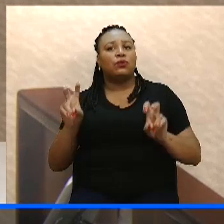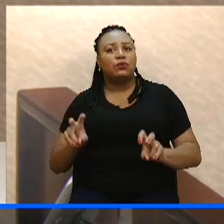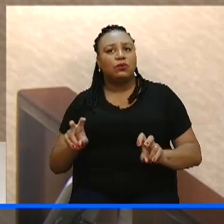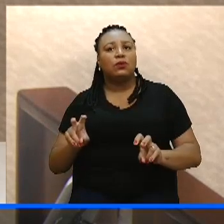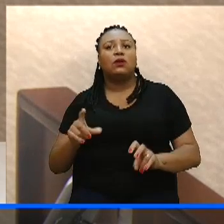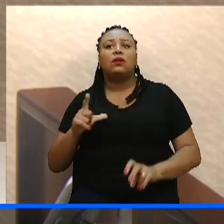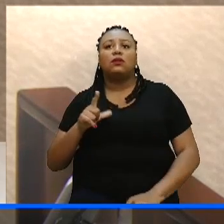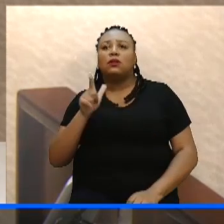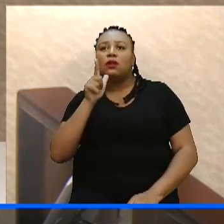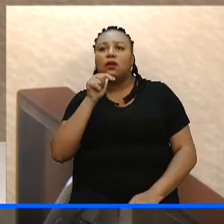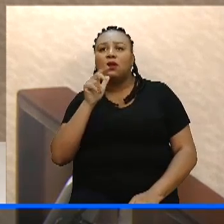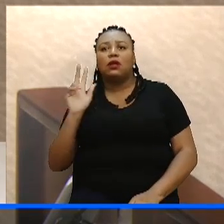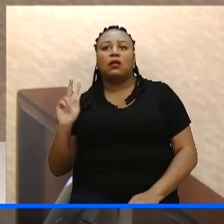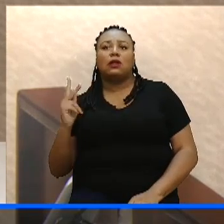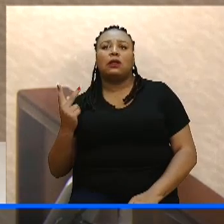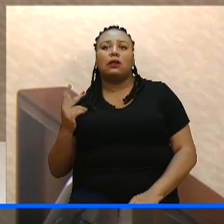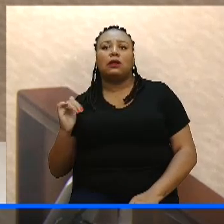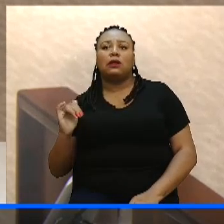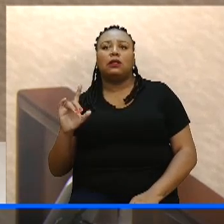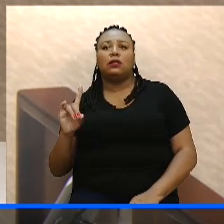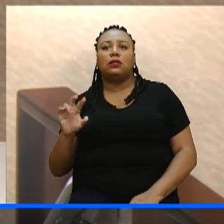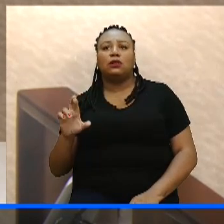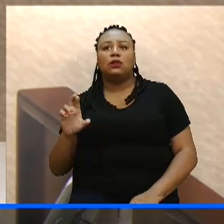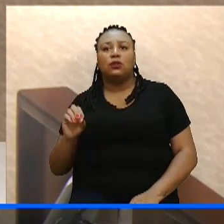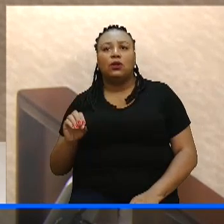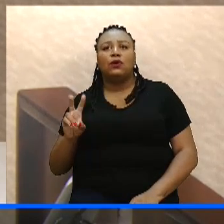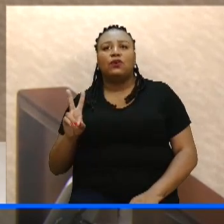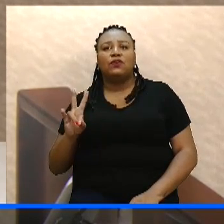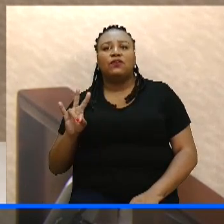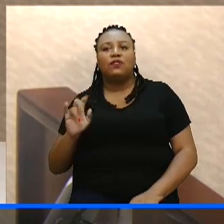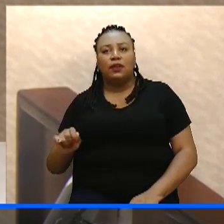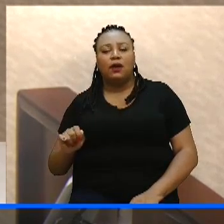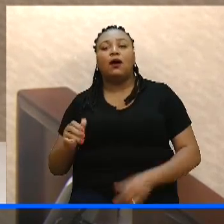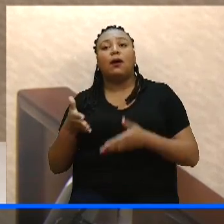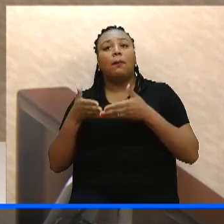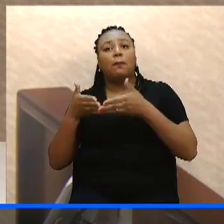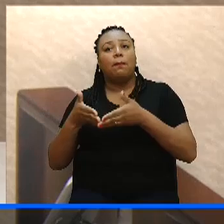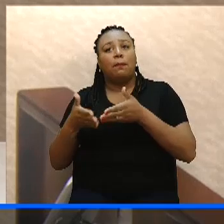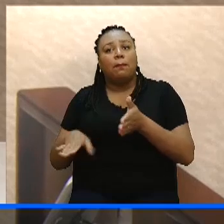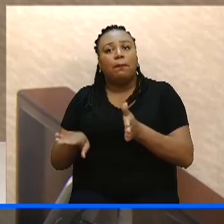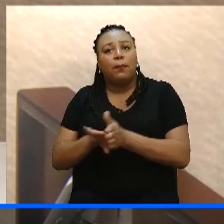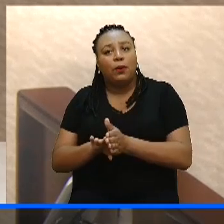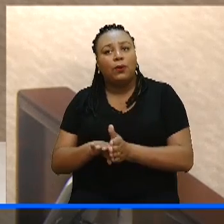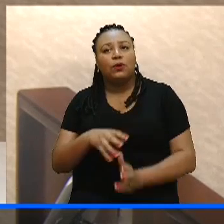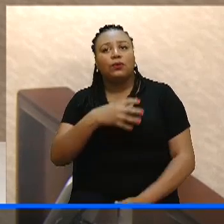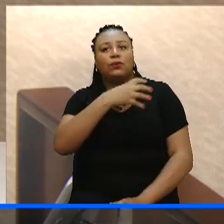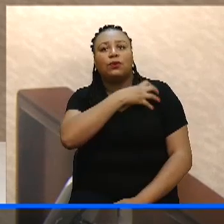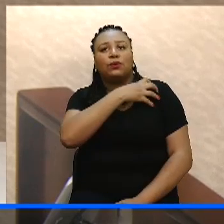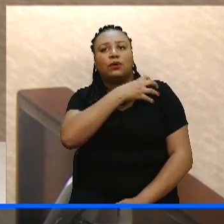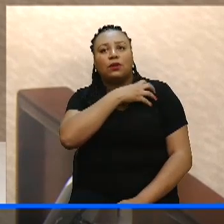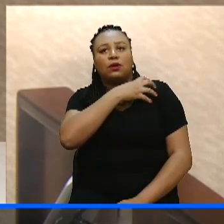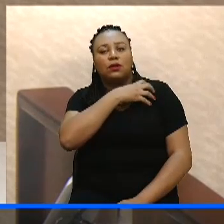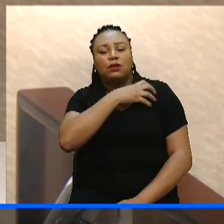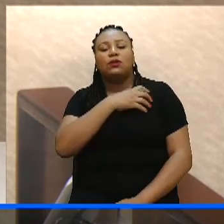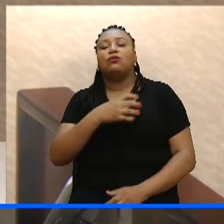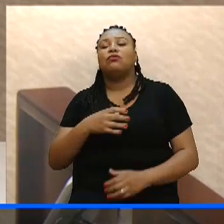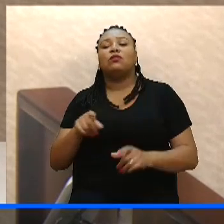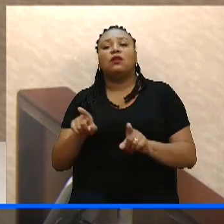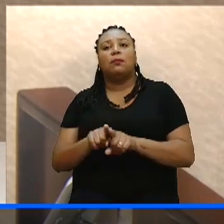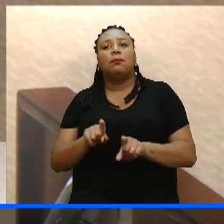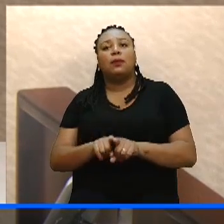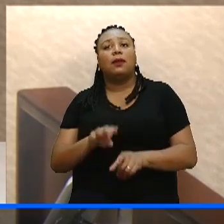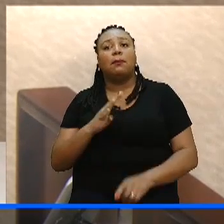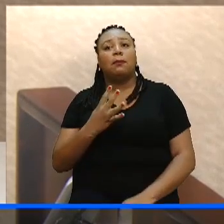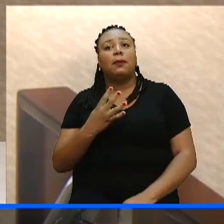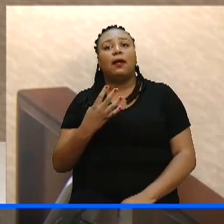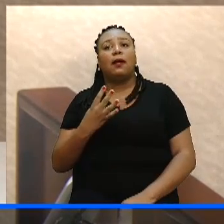hidrovia do mercosul o porto de rio grande o término do lote 4 da br 392 e